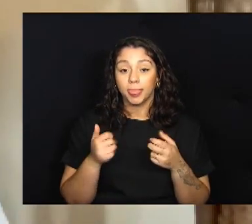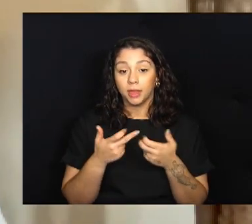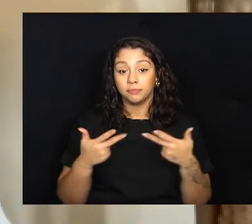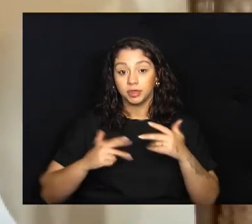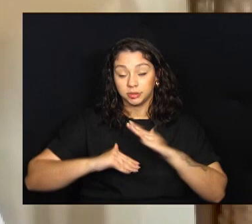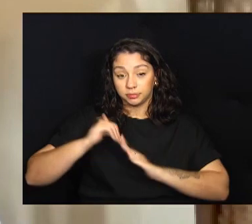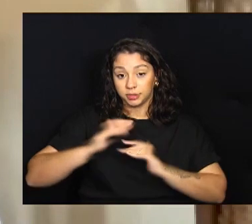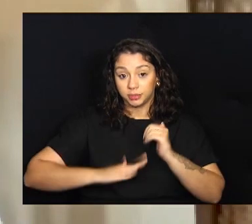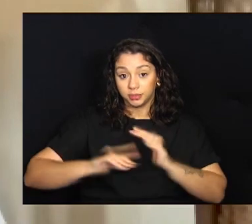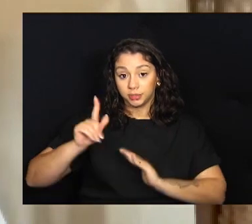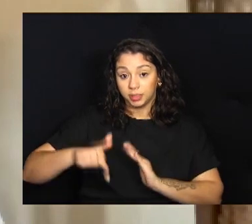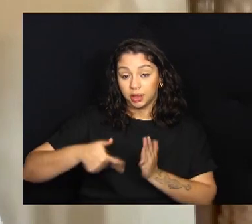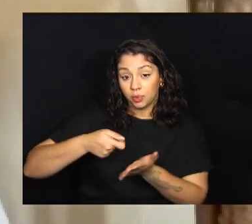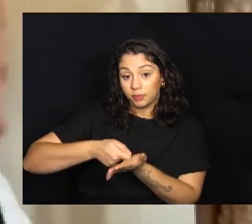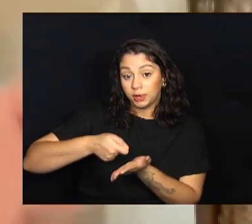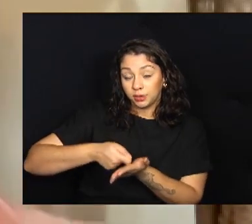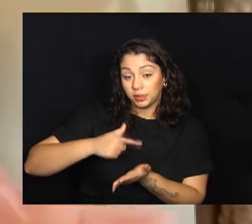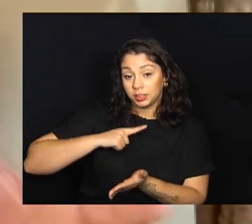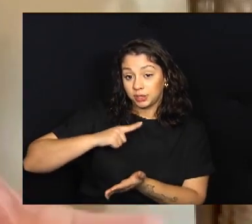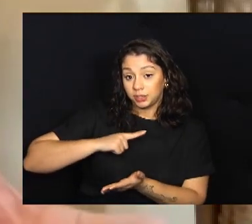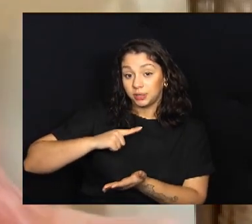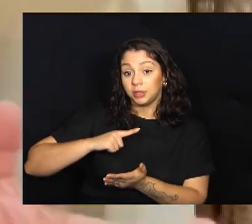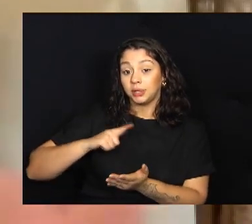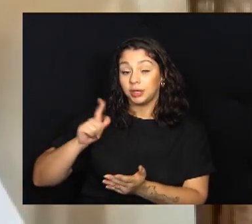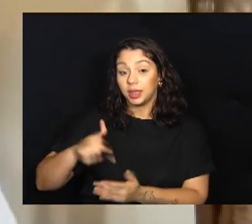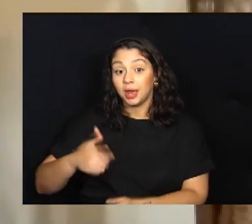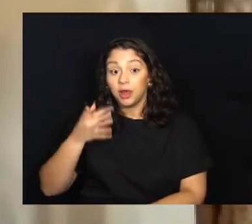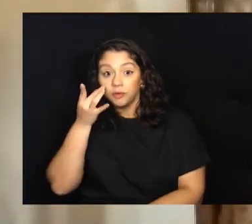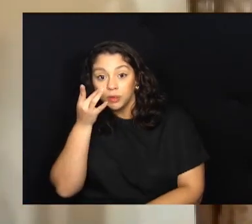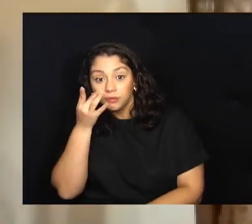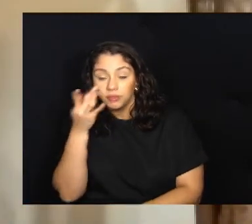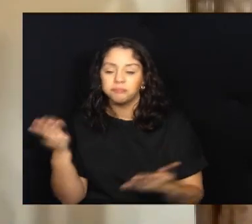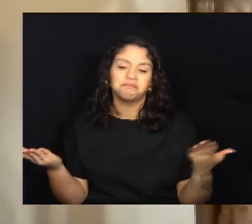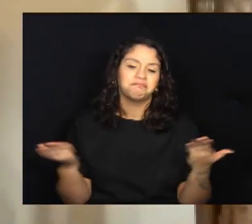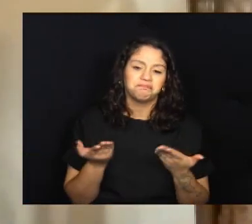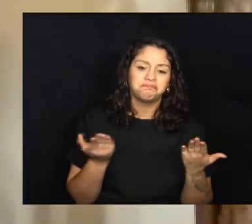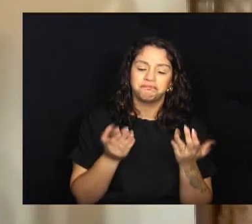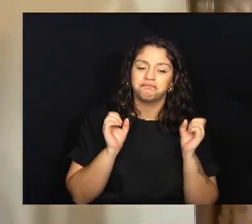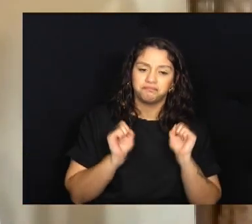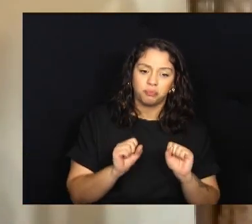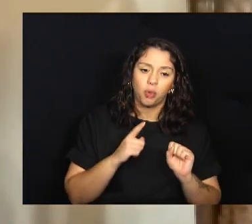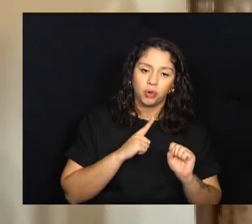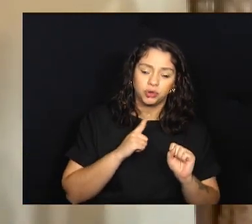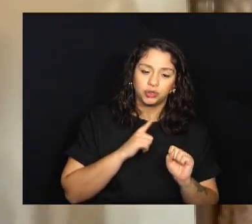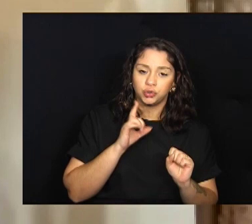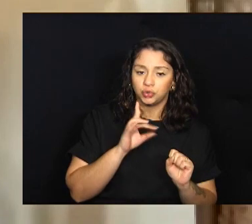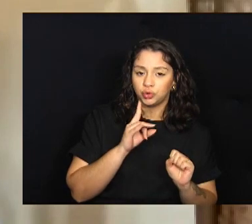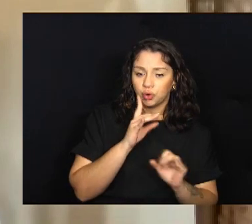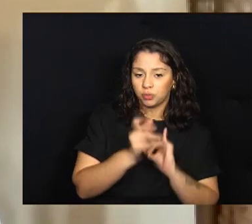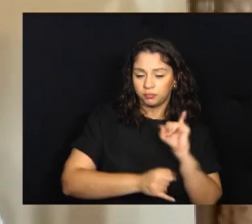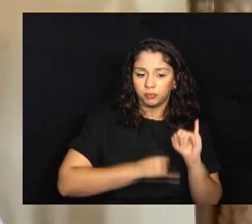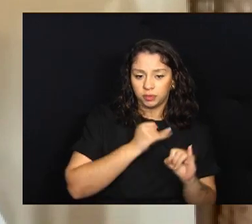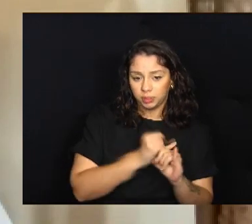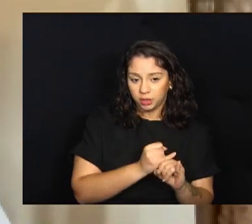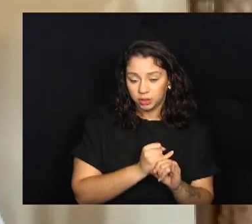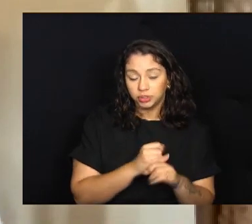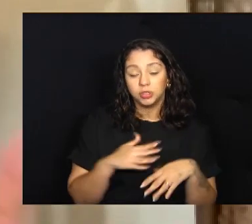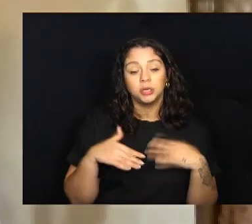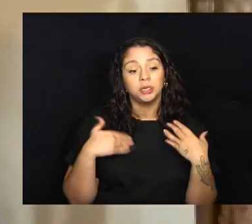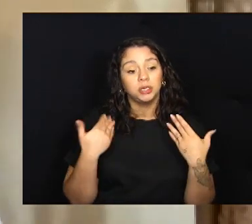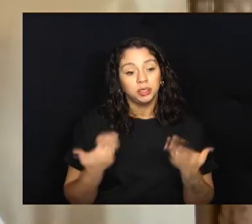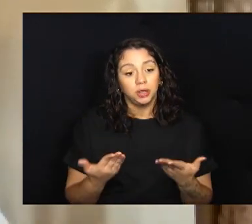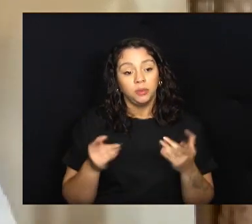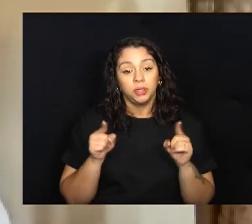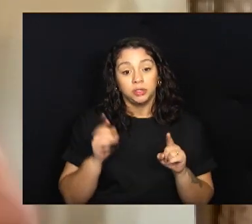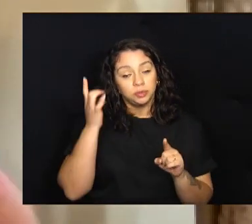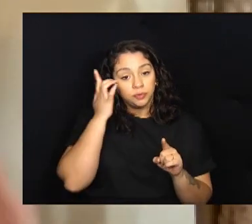que obrigatoriamente eram feitas ao vivo, hoje em dia já podem ser feitas de forma digital. Então, isso